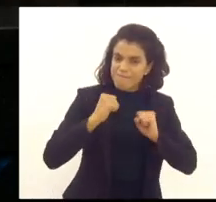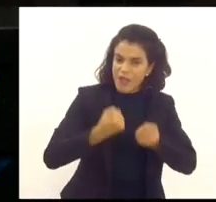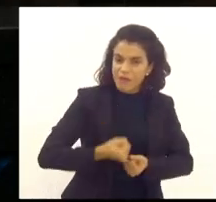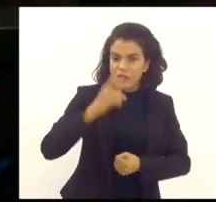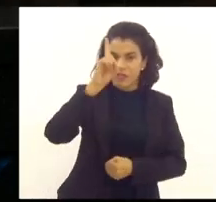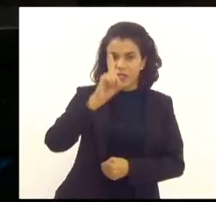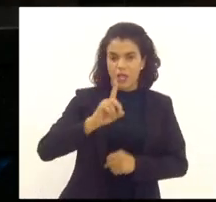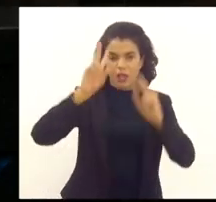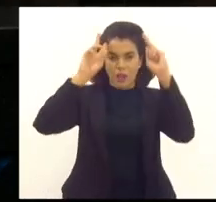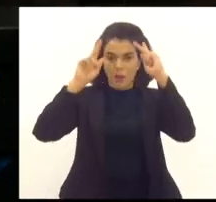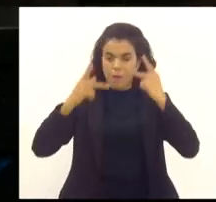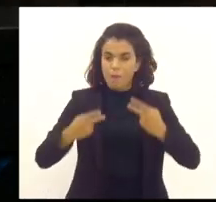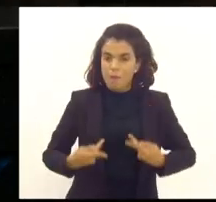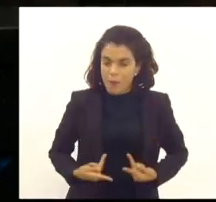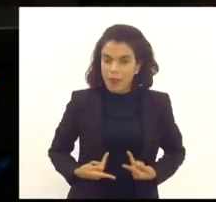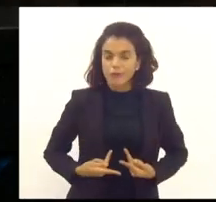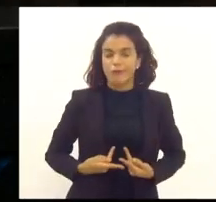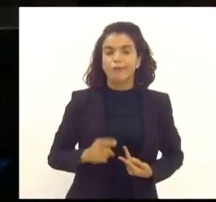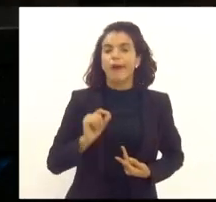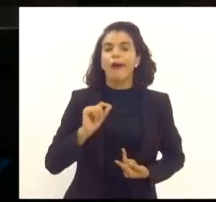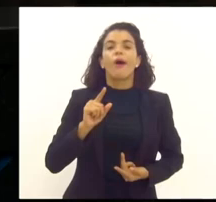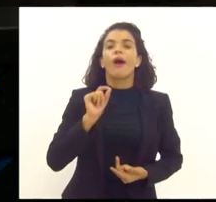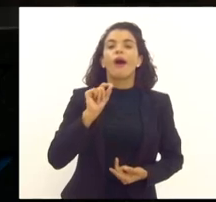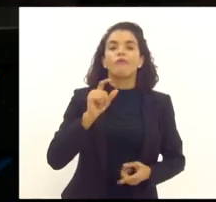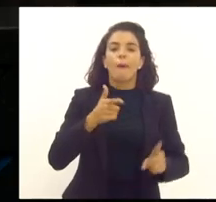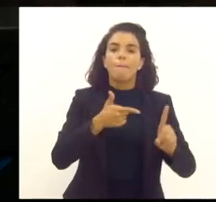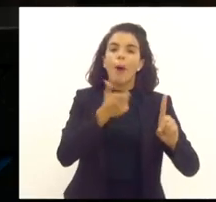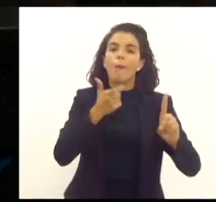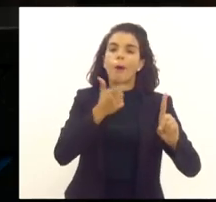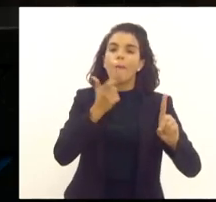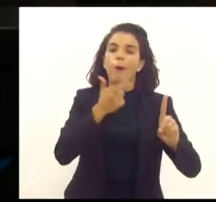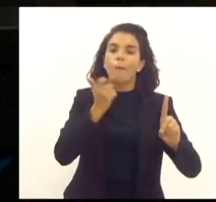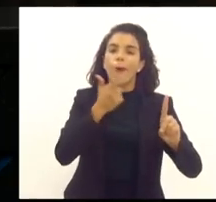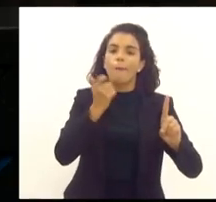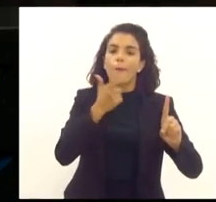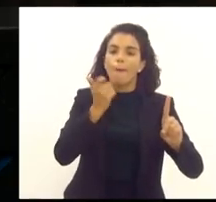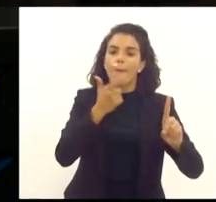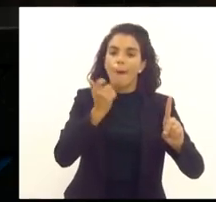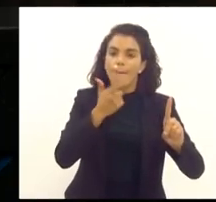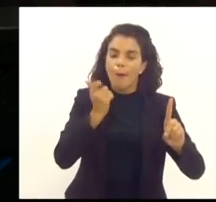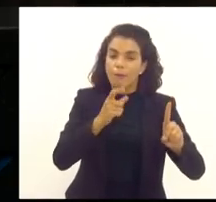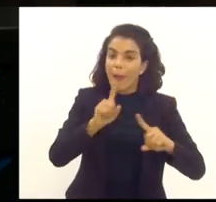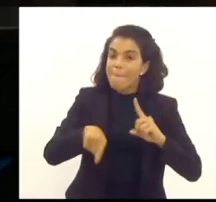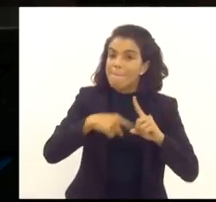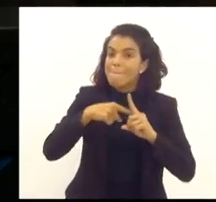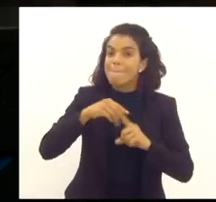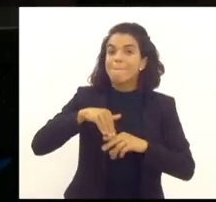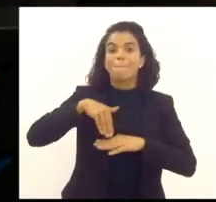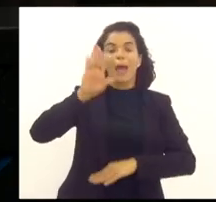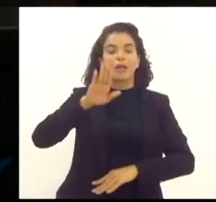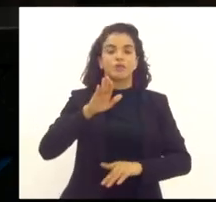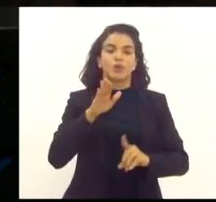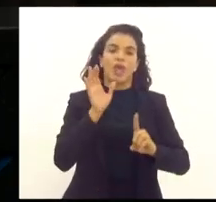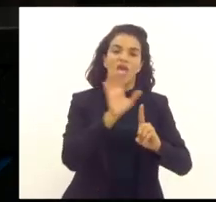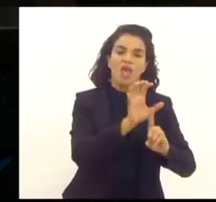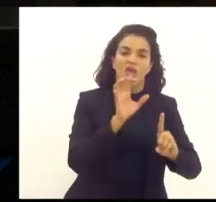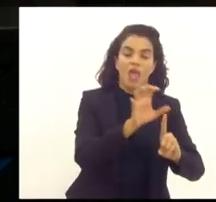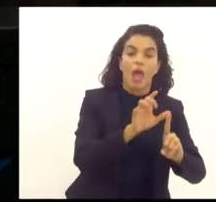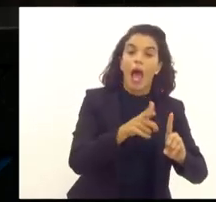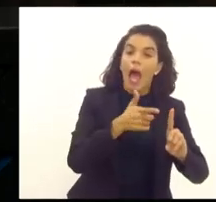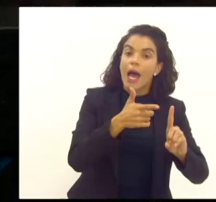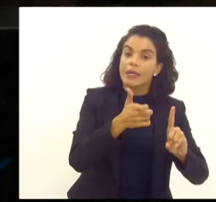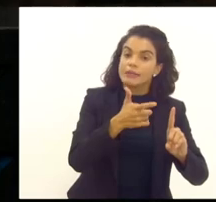dos Direitos Humanos tenha sido ameaçada e mais do que ameaçada assassinada